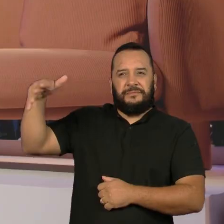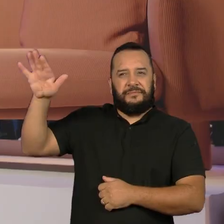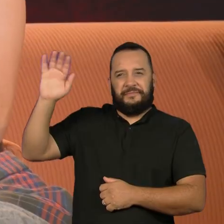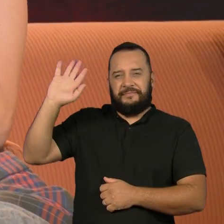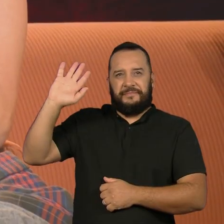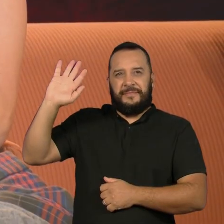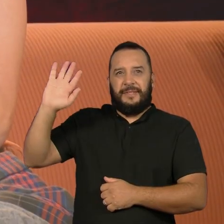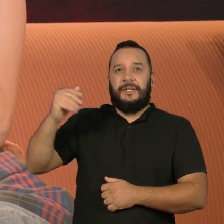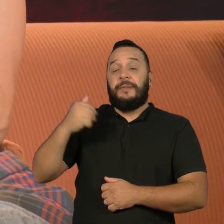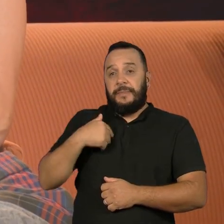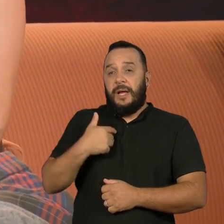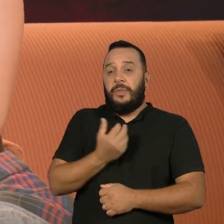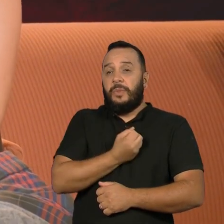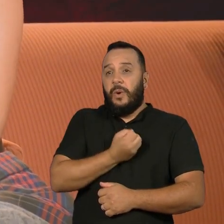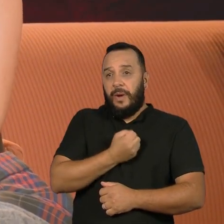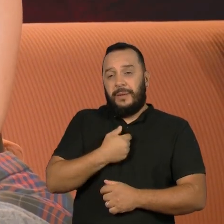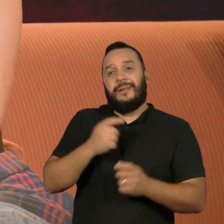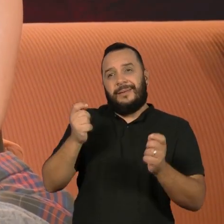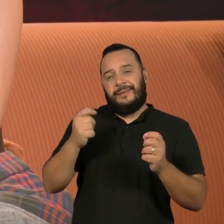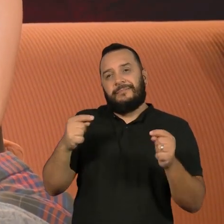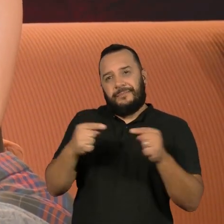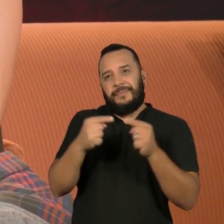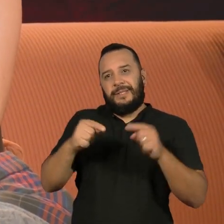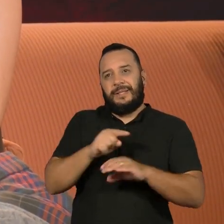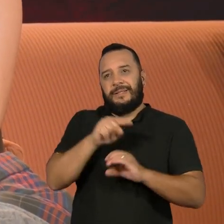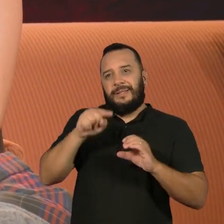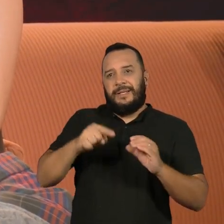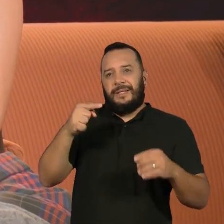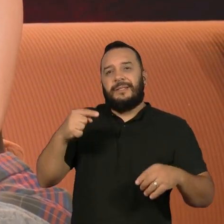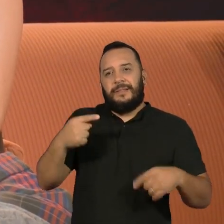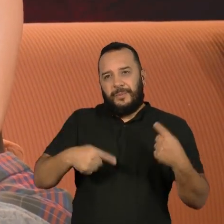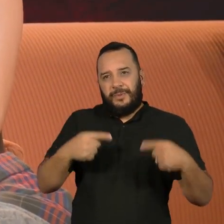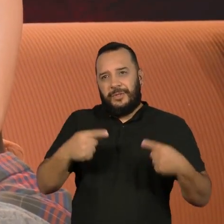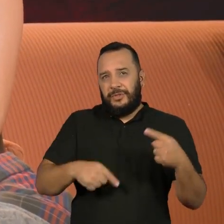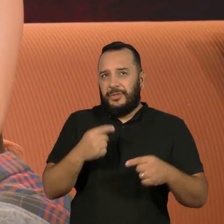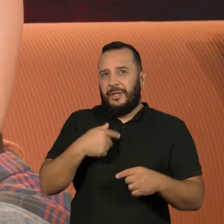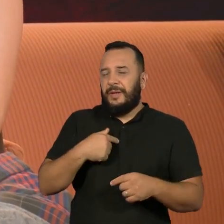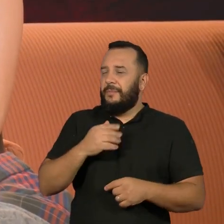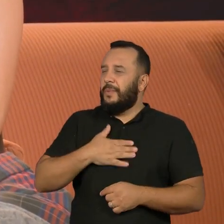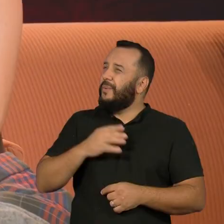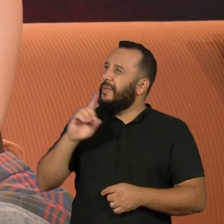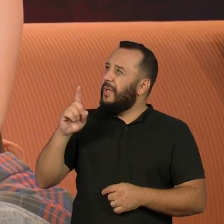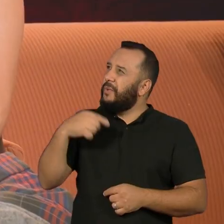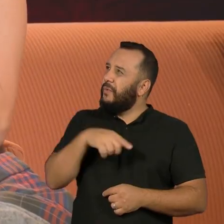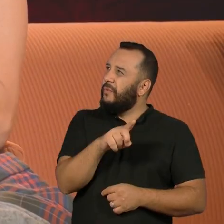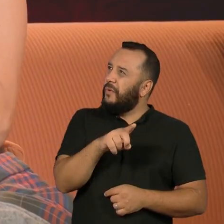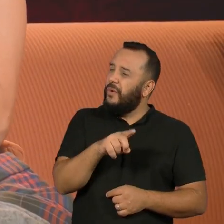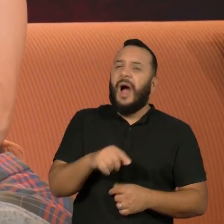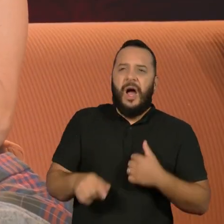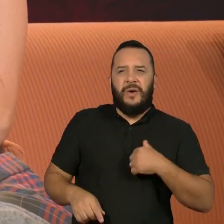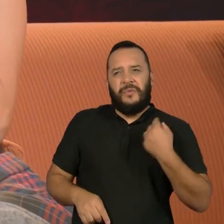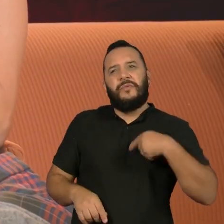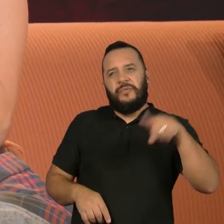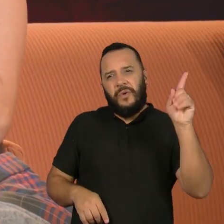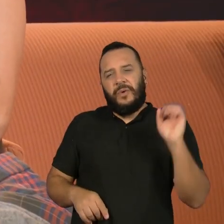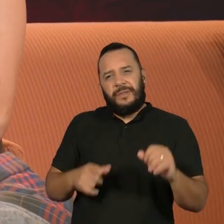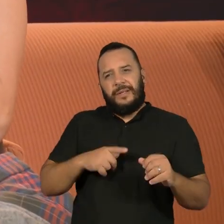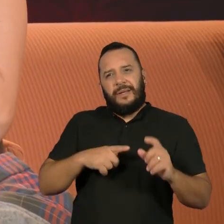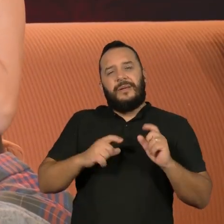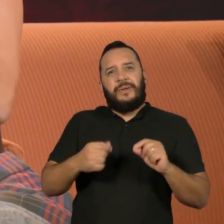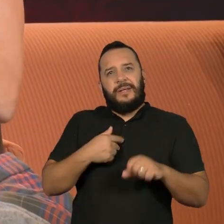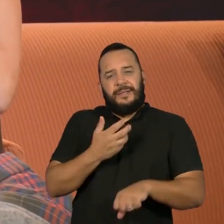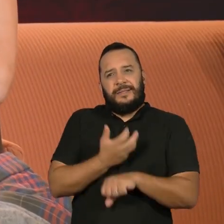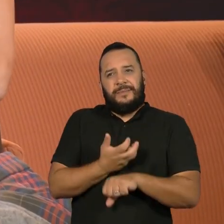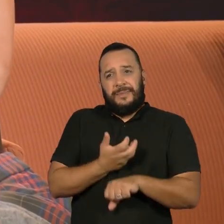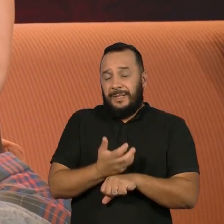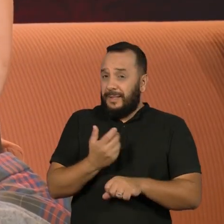aí, minha nota deu para ciência política. Eu falei assim, meu Deus, será que eu vou? Eu falei, eu vou, porque qualquer coisa... Tinha muita matéria de... Porque